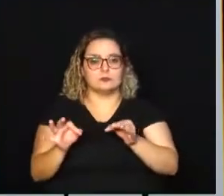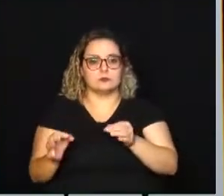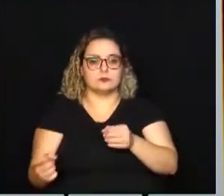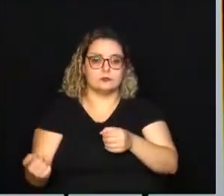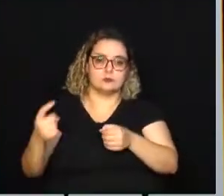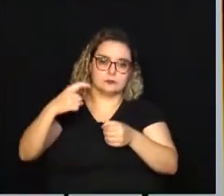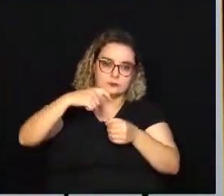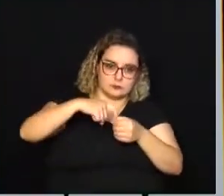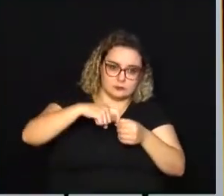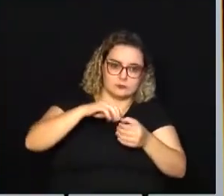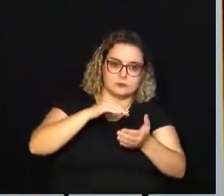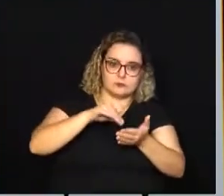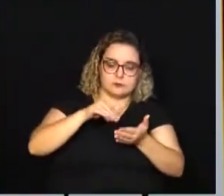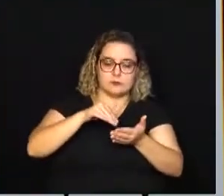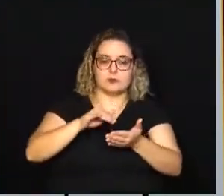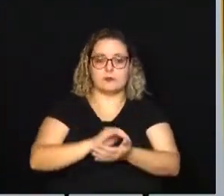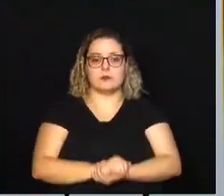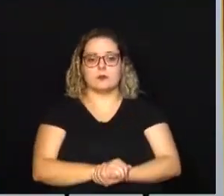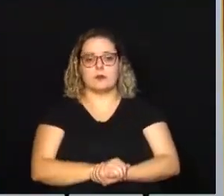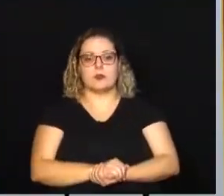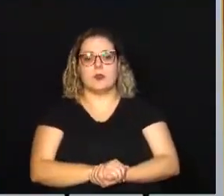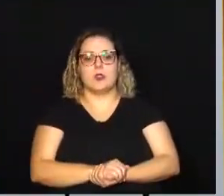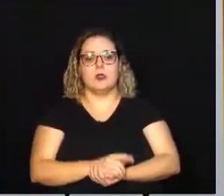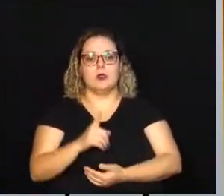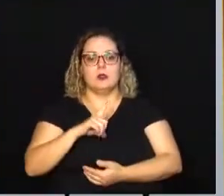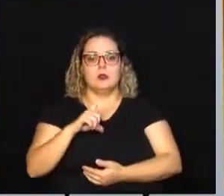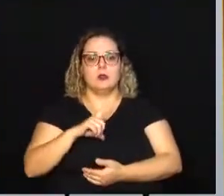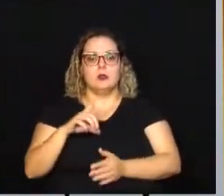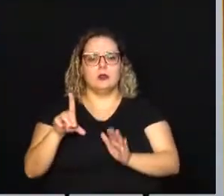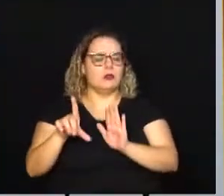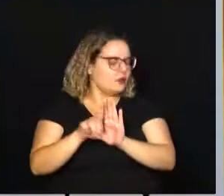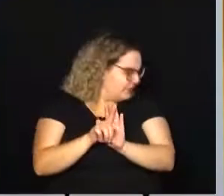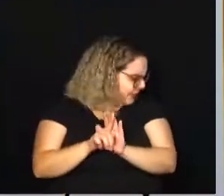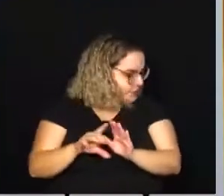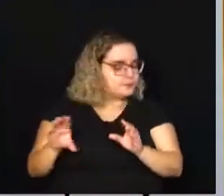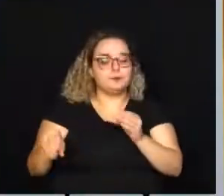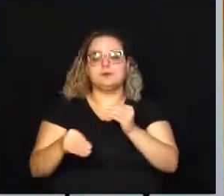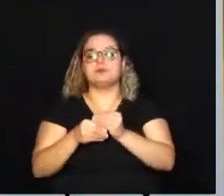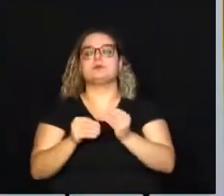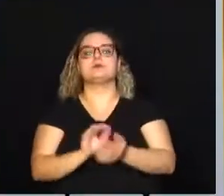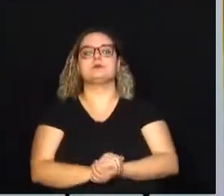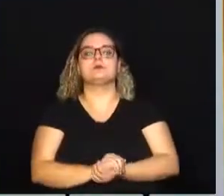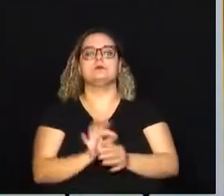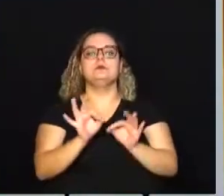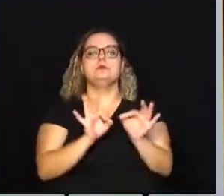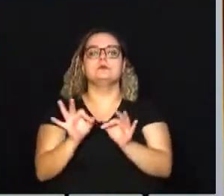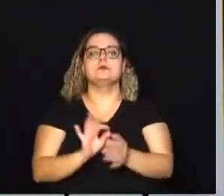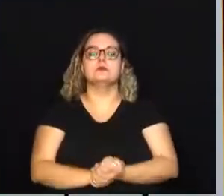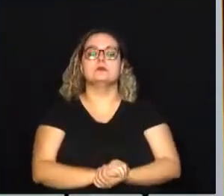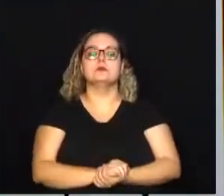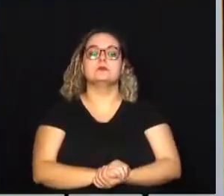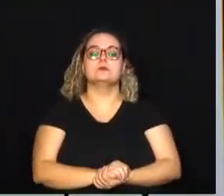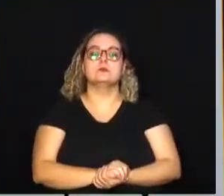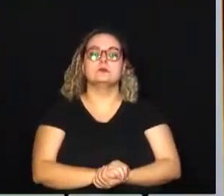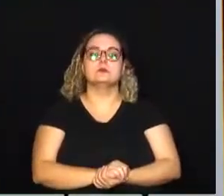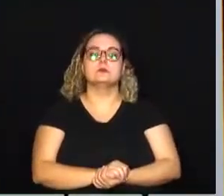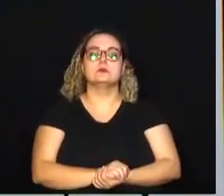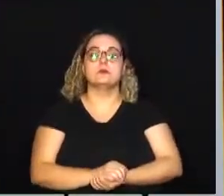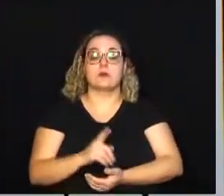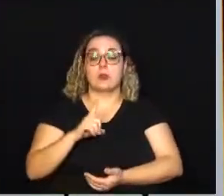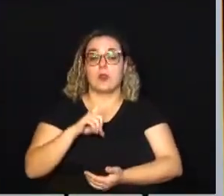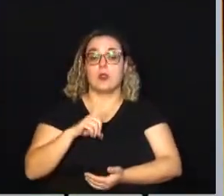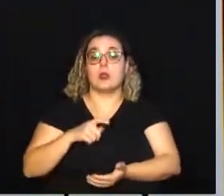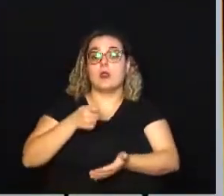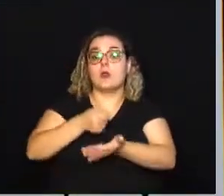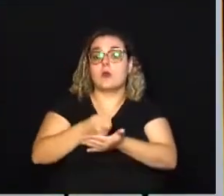há um item na lei orgânica do município que prevê que os secretários das principais pastas têm a obrigação